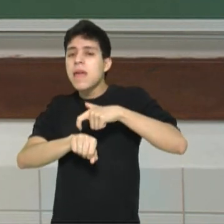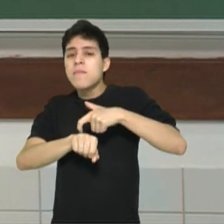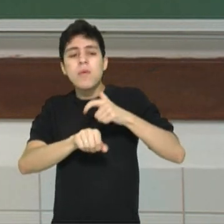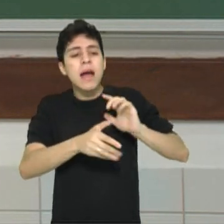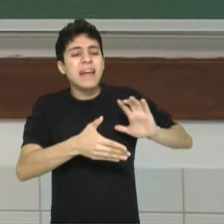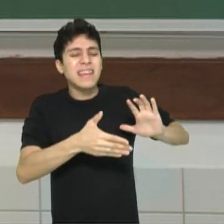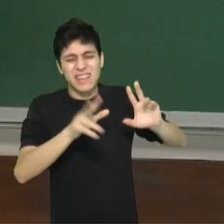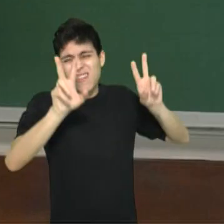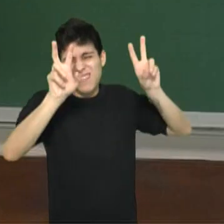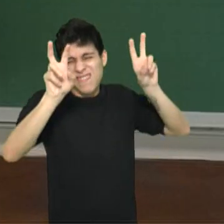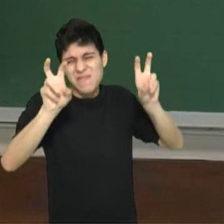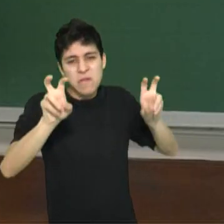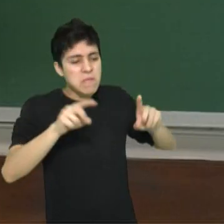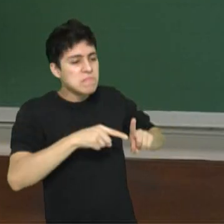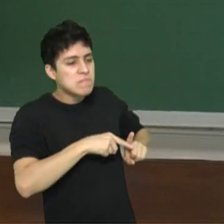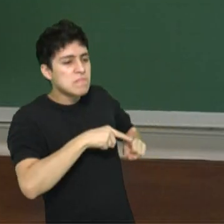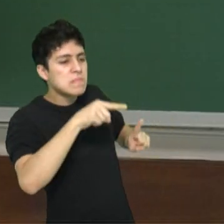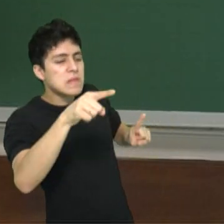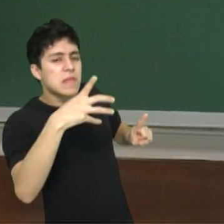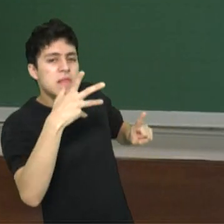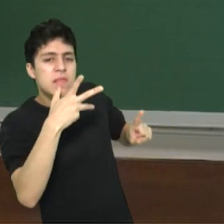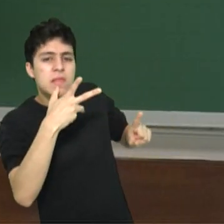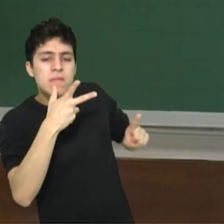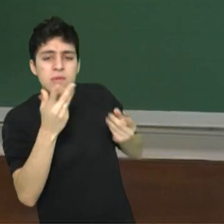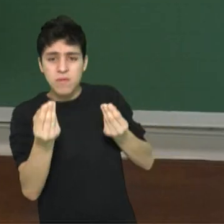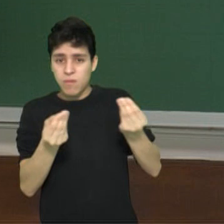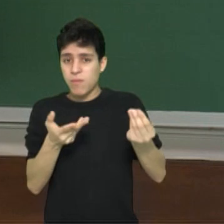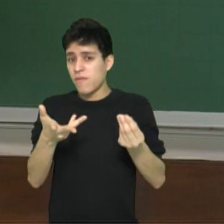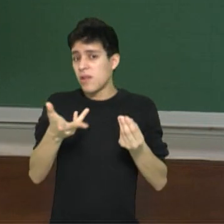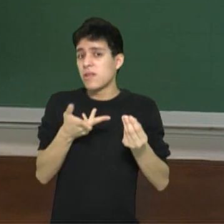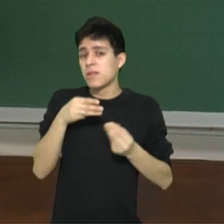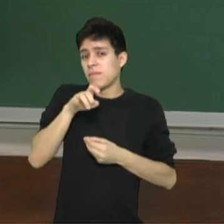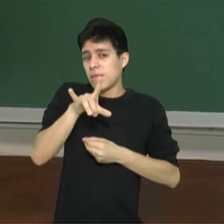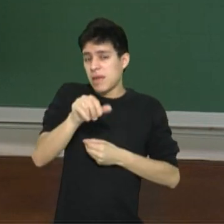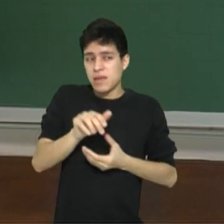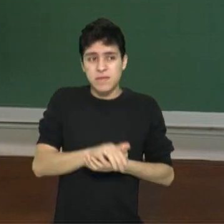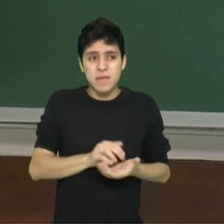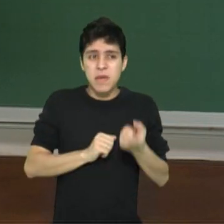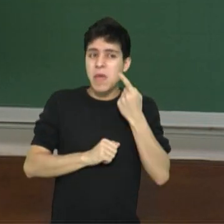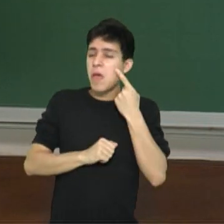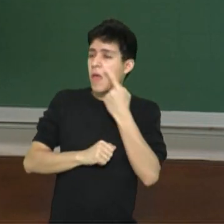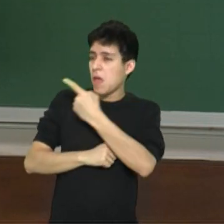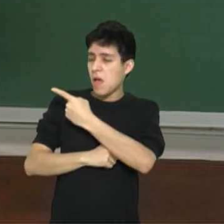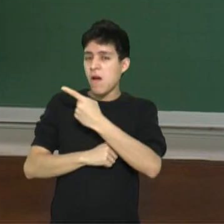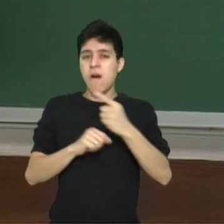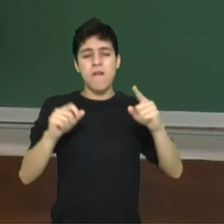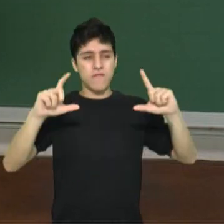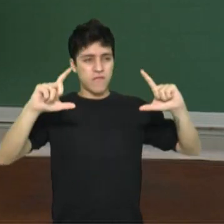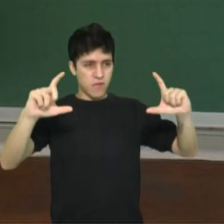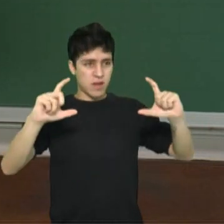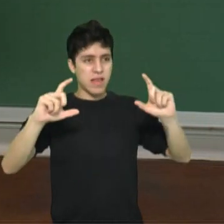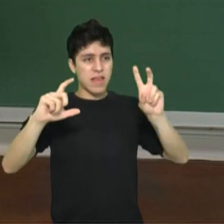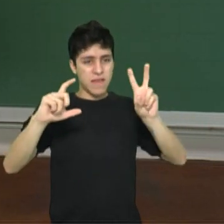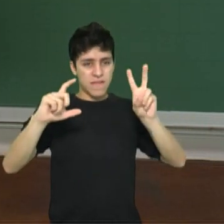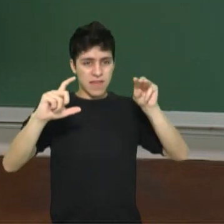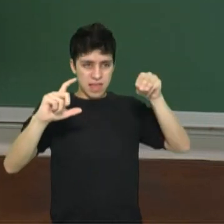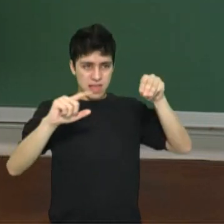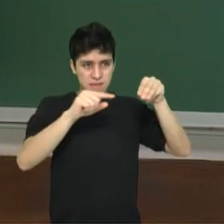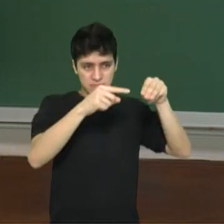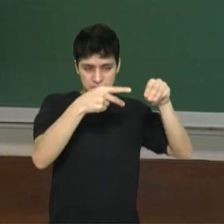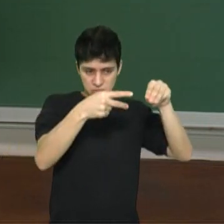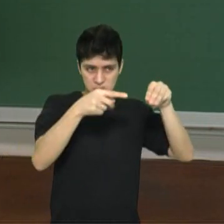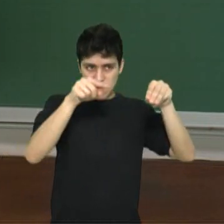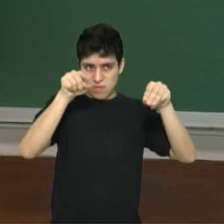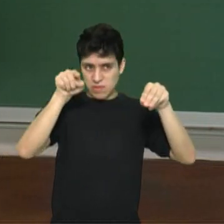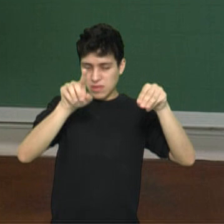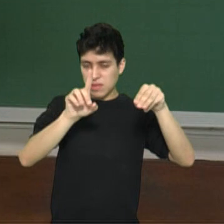olha só, como calcular a velocidade média? Usando esta fórmula, tá? Vm, né, de velocidade média,